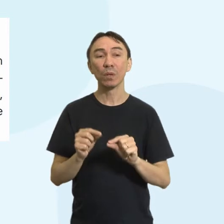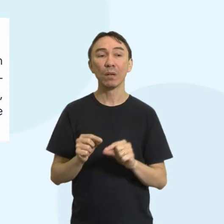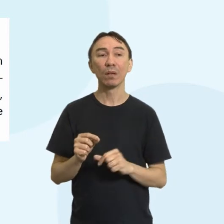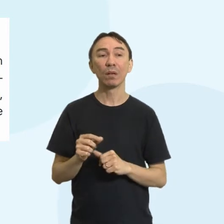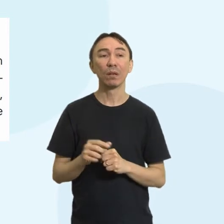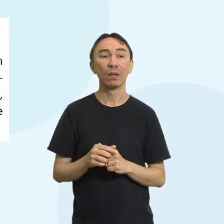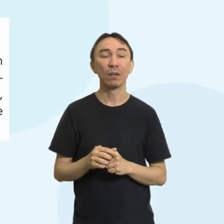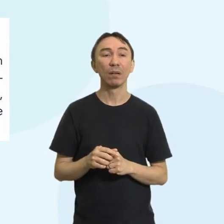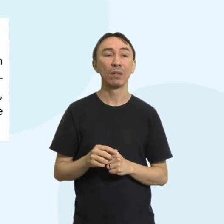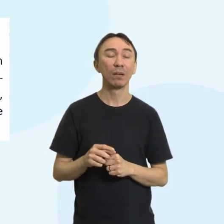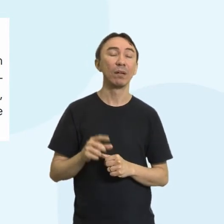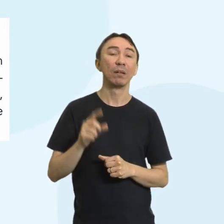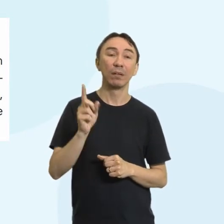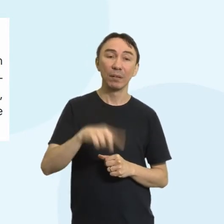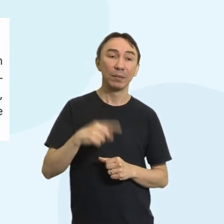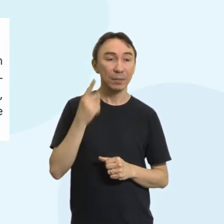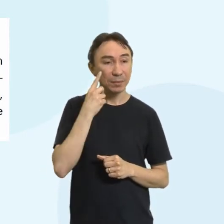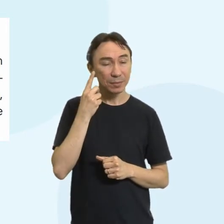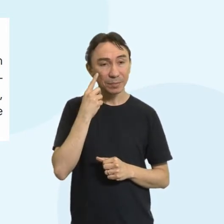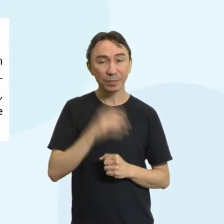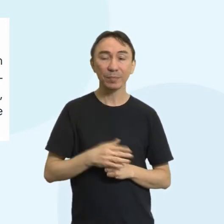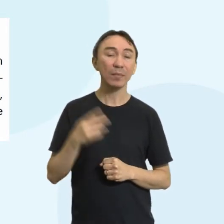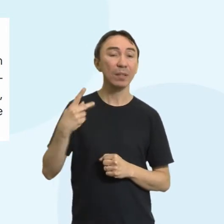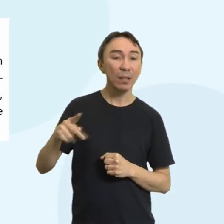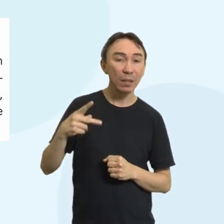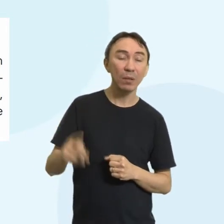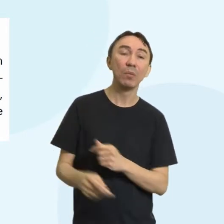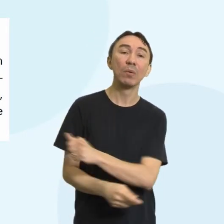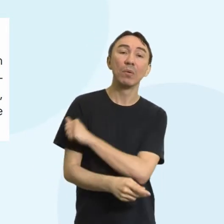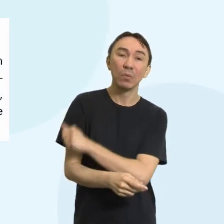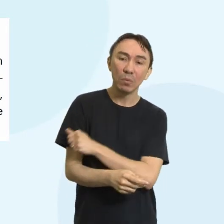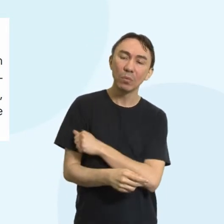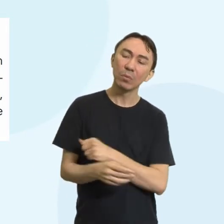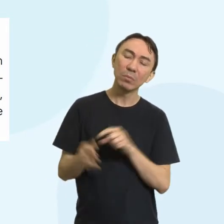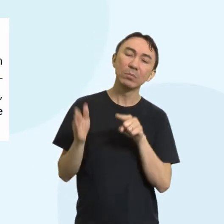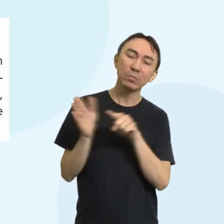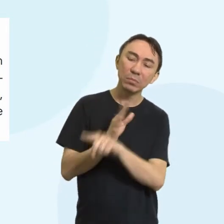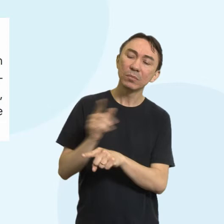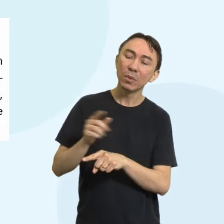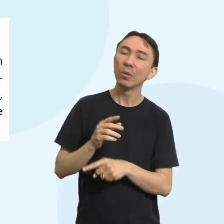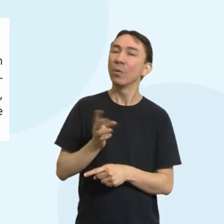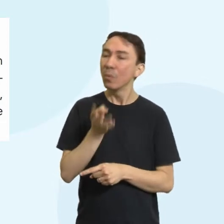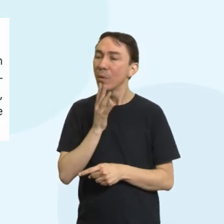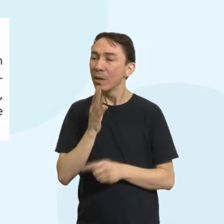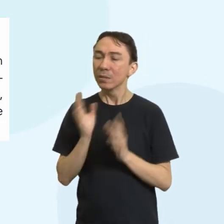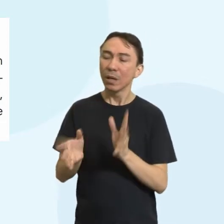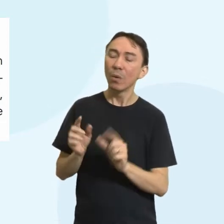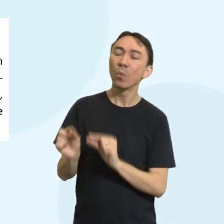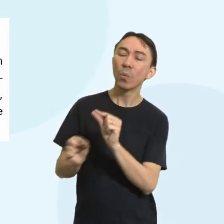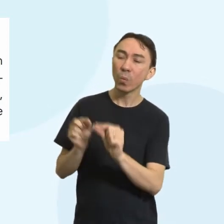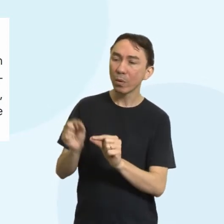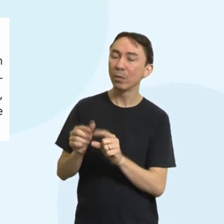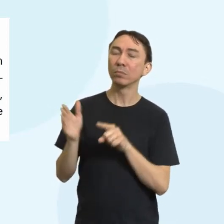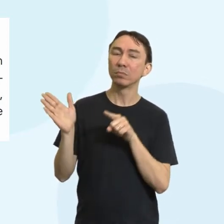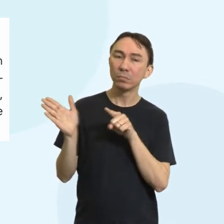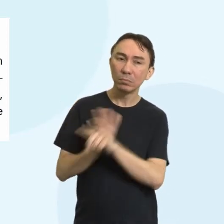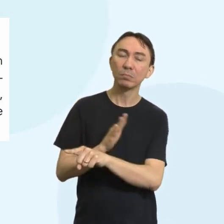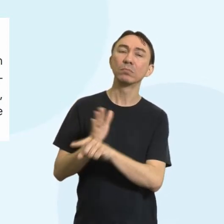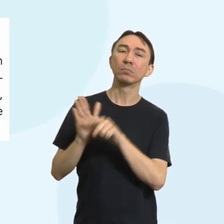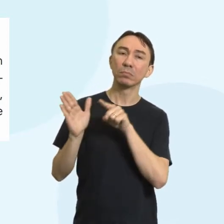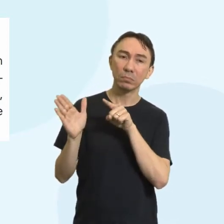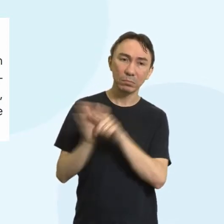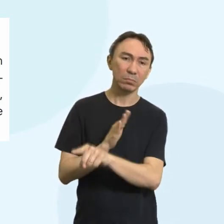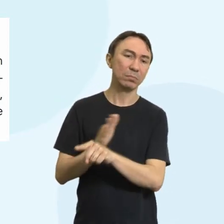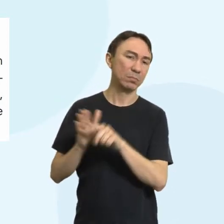do levantamento dos conhecimentos prévios dos estudantes sobre a formação do planeta. A gente sabe que os estudantes todos têm